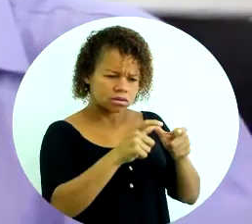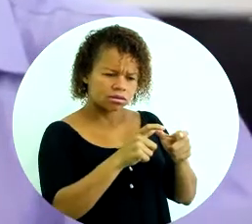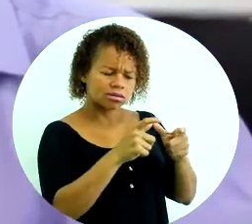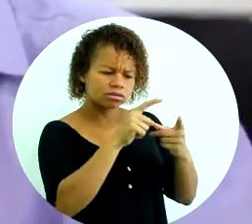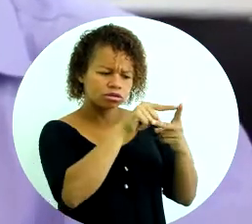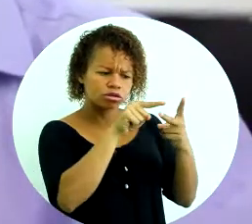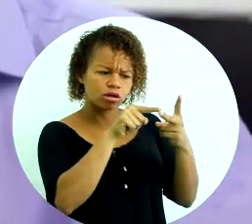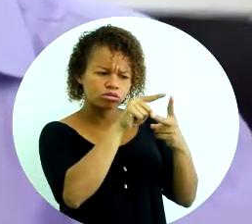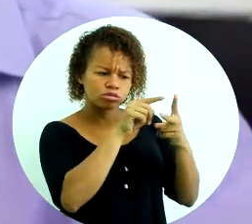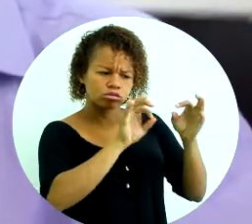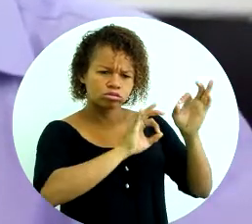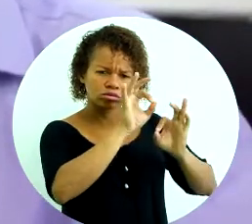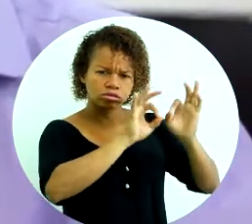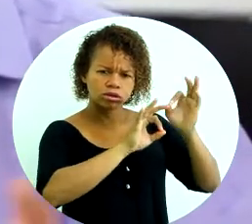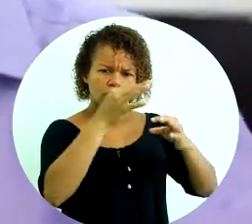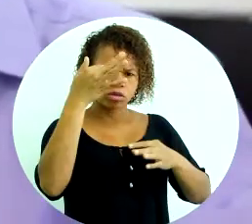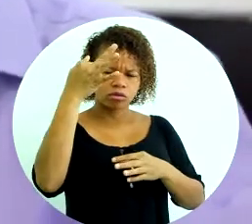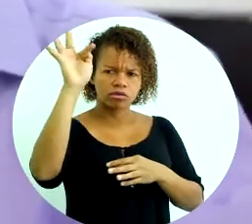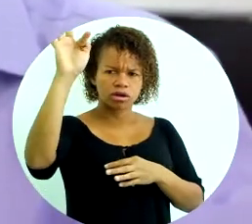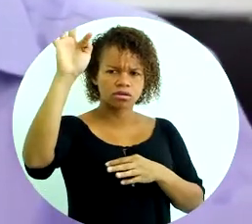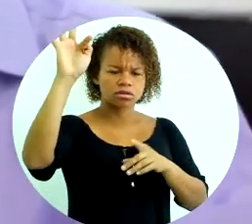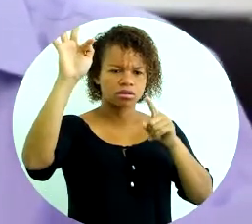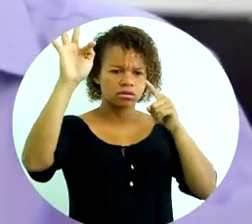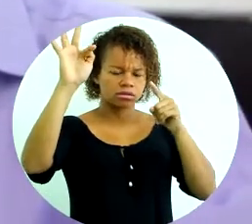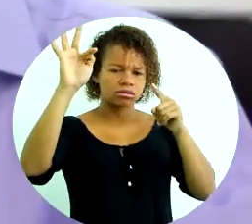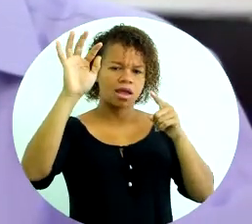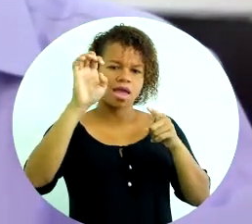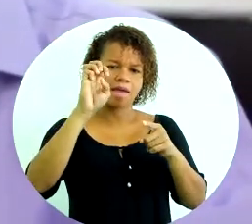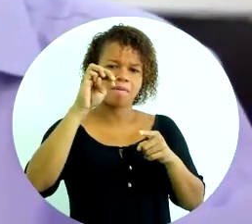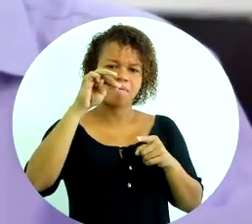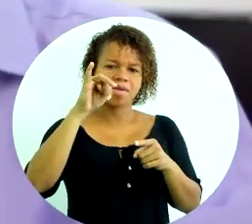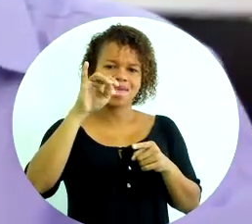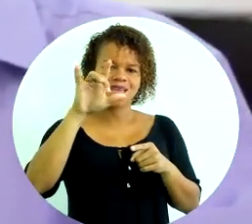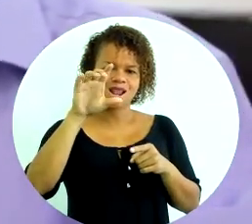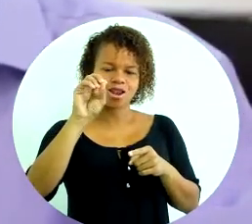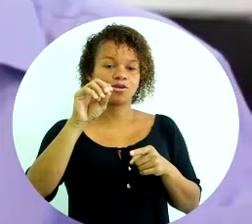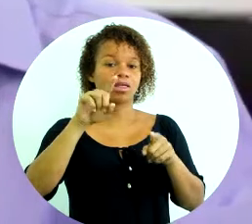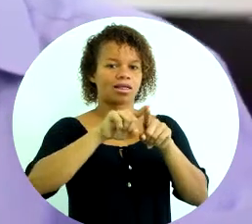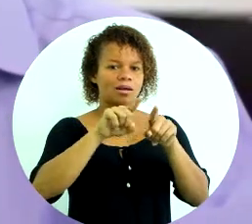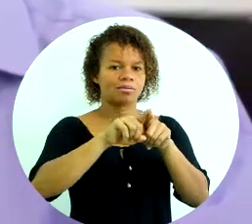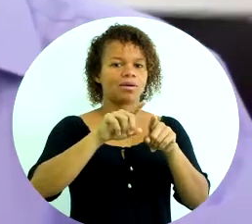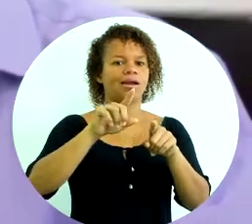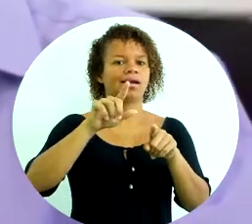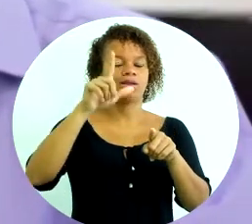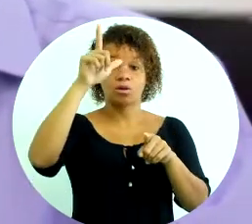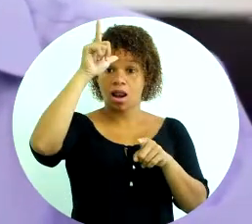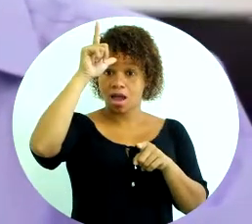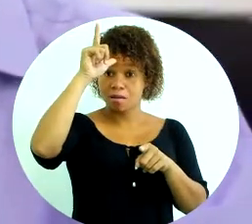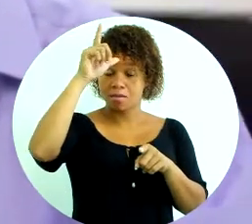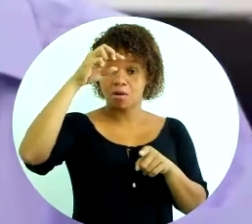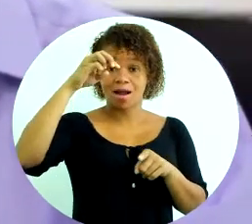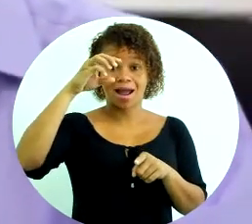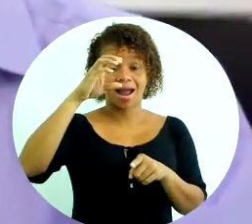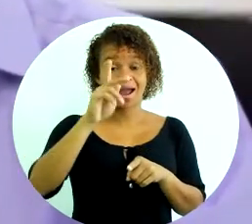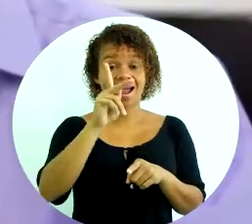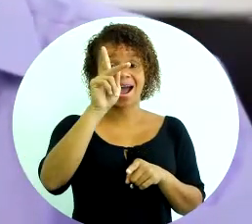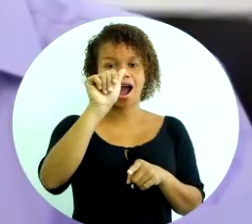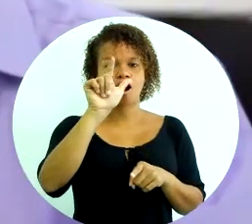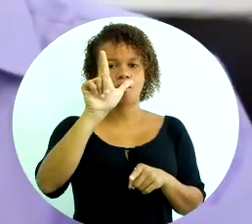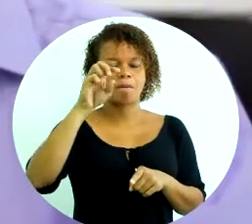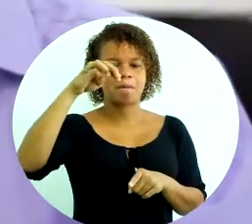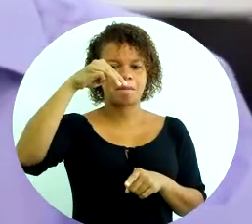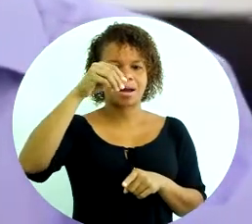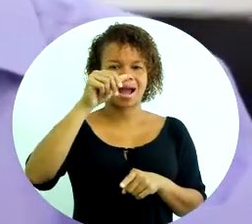Após a observação dessas duas tendências, o funcionalismo do francês Émile Durkheim e o materialismo dialético do alemão